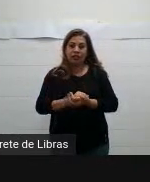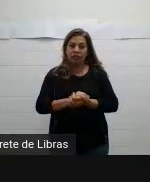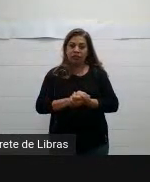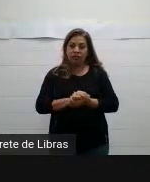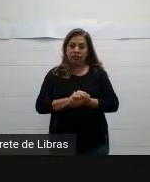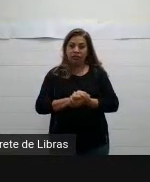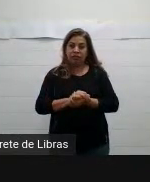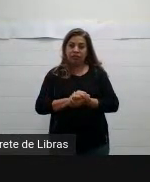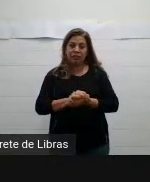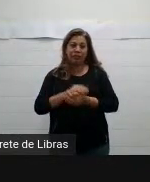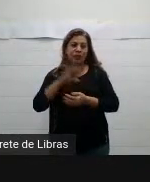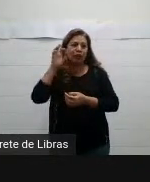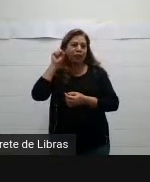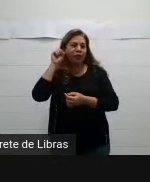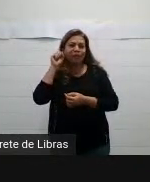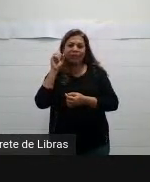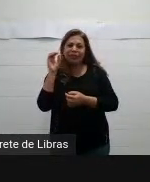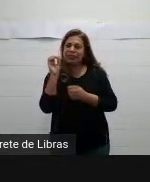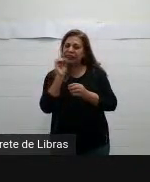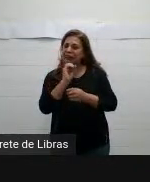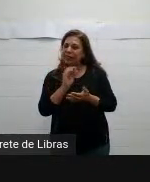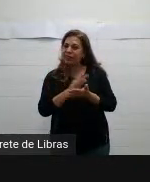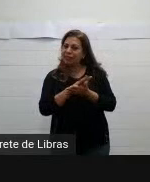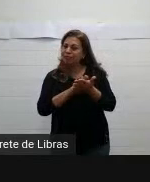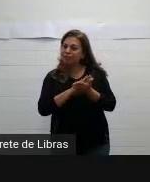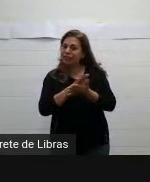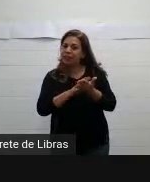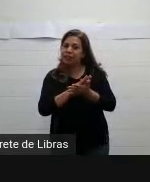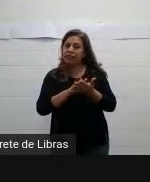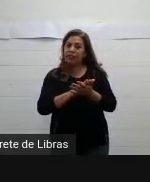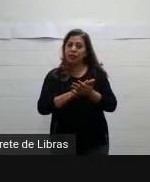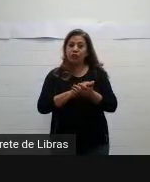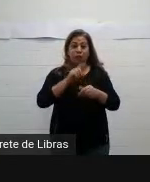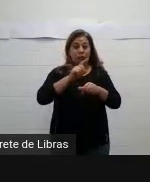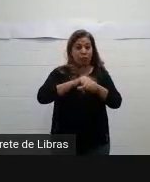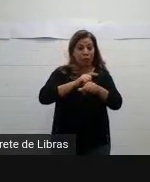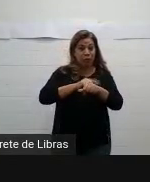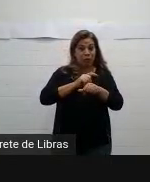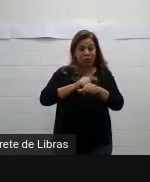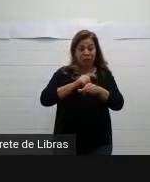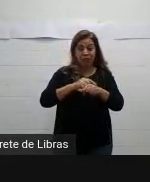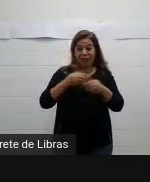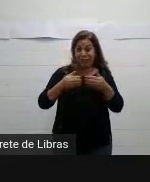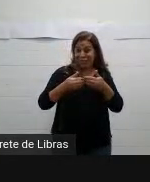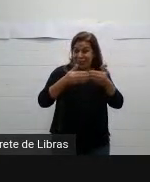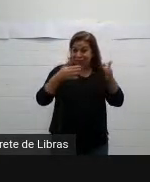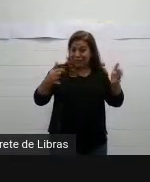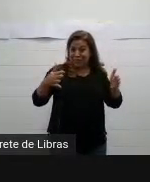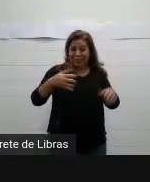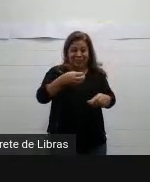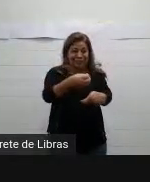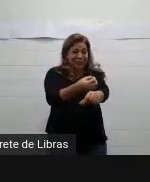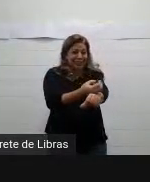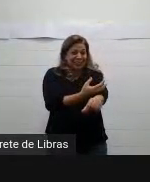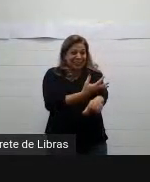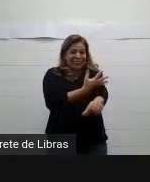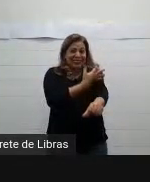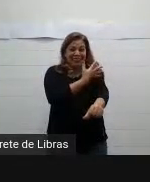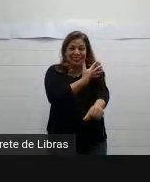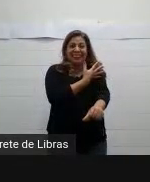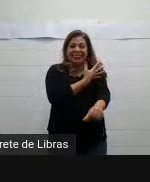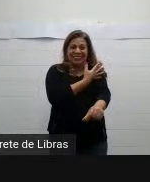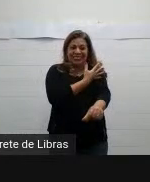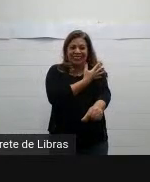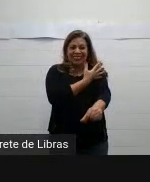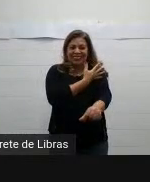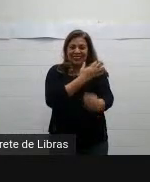Não dá para ouvir, né? Mas foi um momento da estreia muito emocionante, em que eles estavam, nessa turma